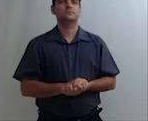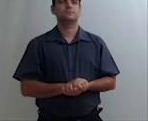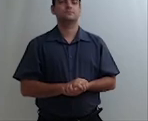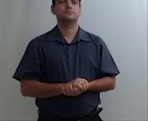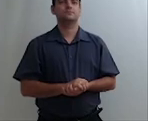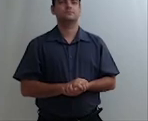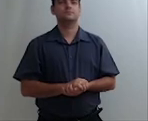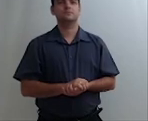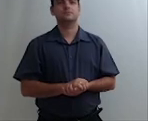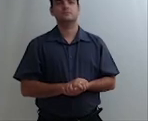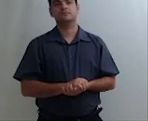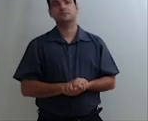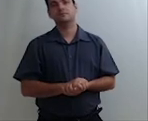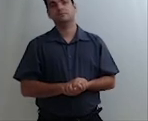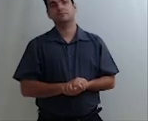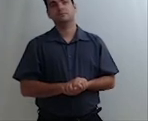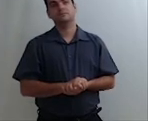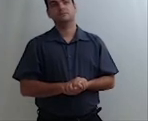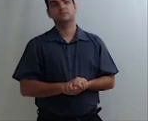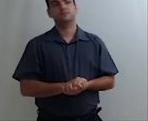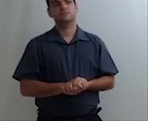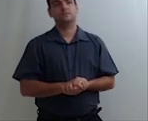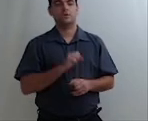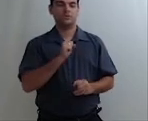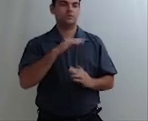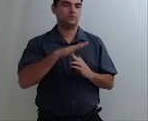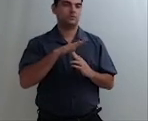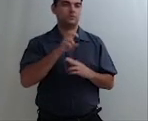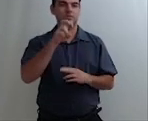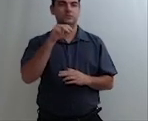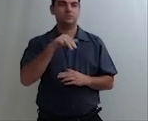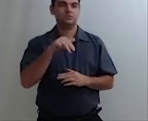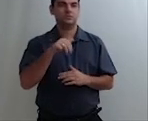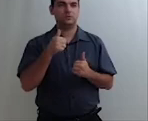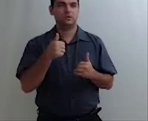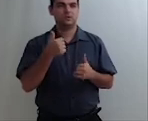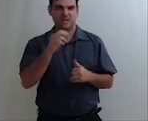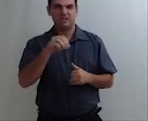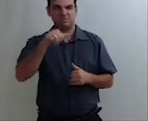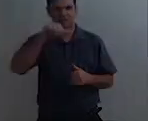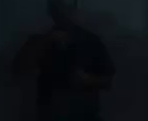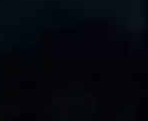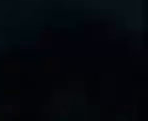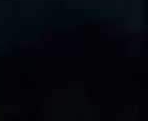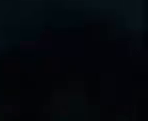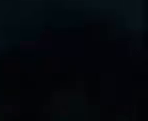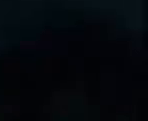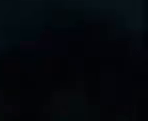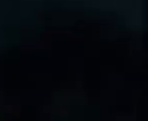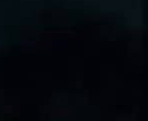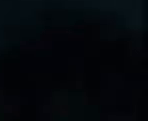por por C minutinhos aí podemos sim então vamos interromper por 10 minutos Muito obrigado